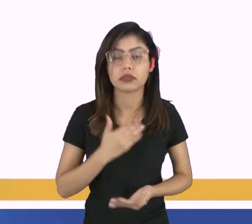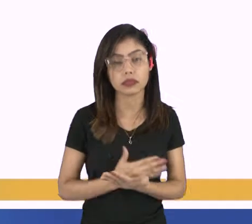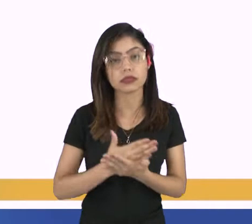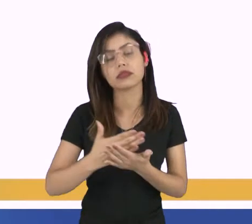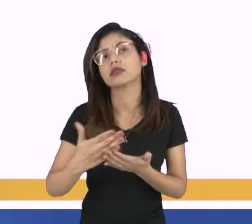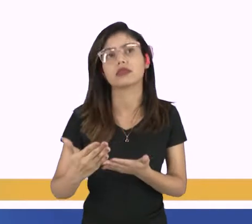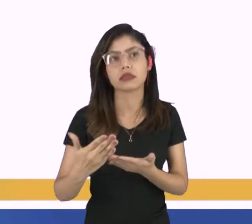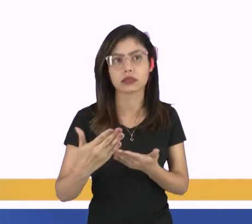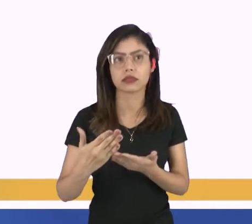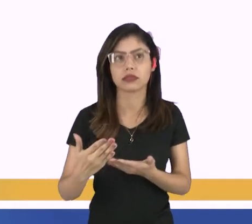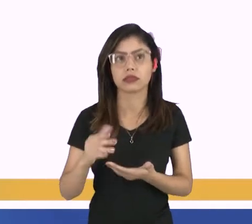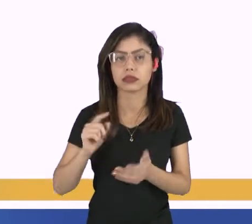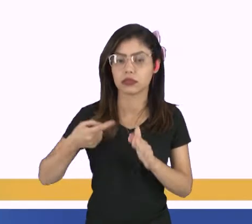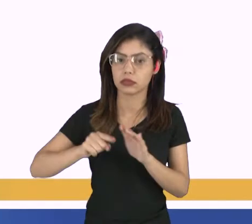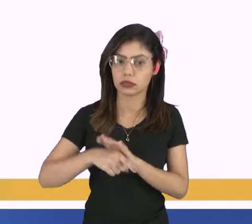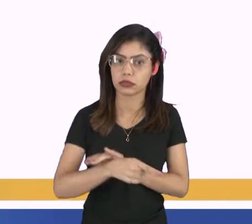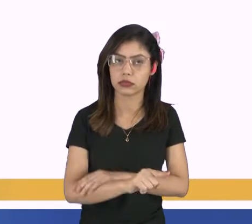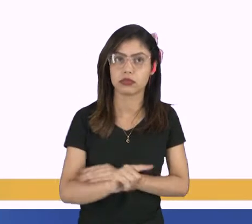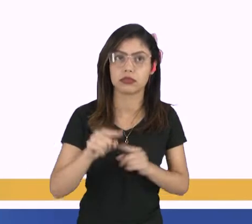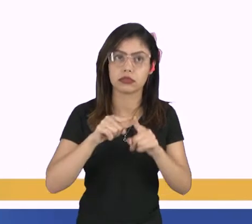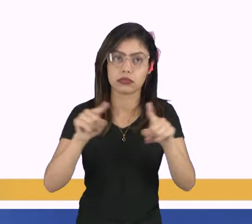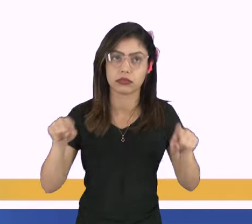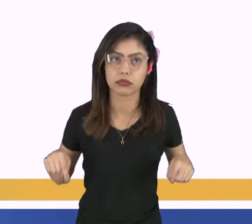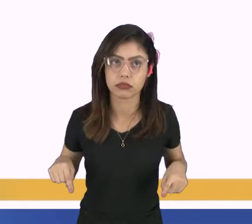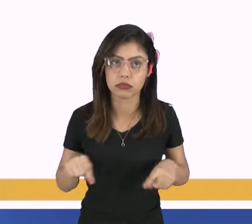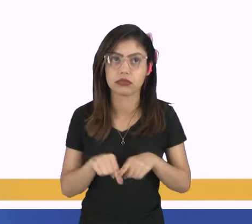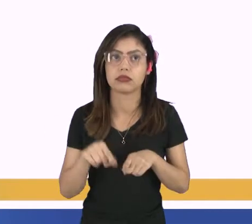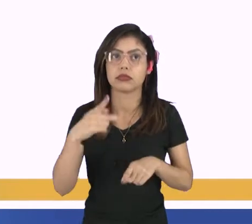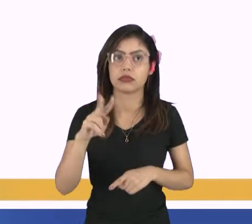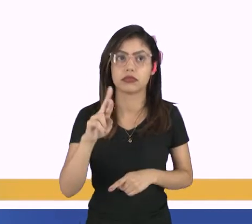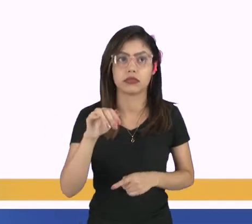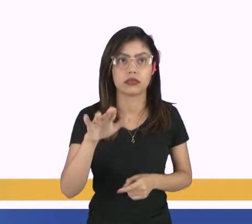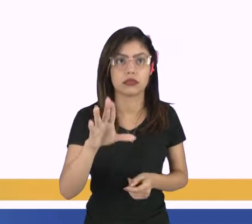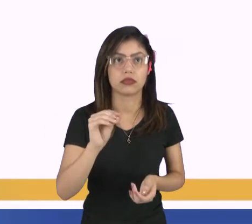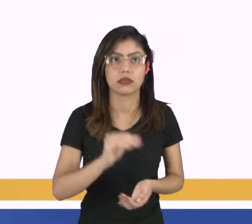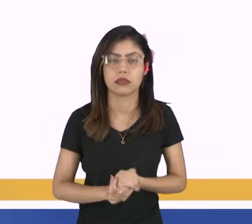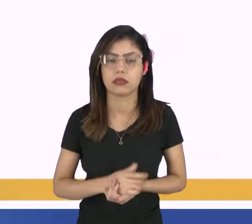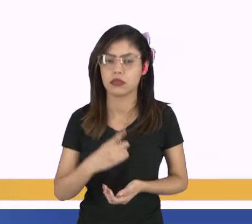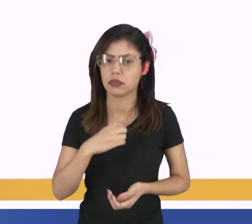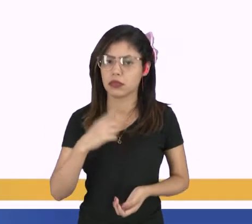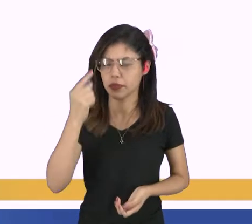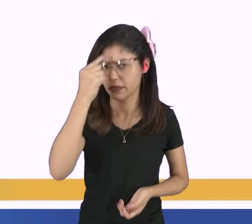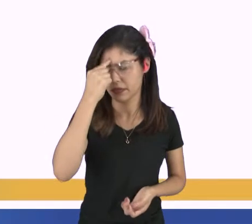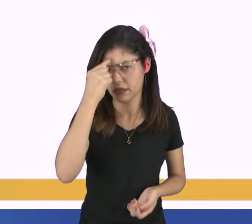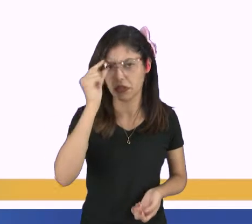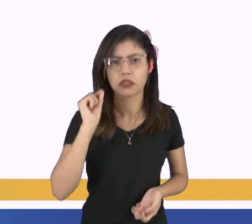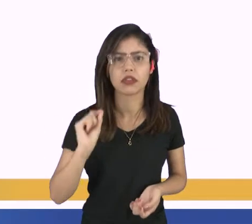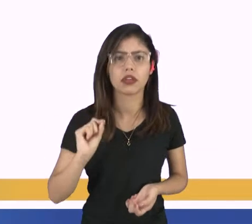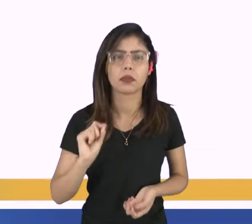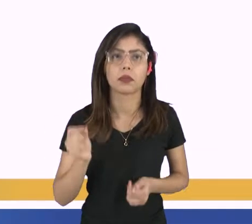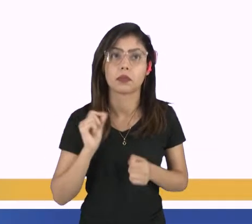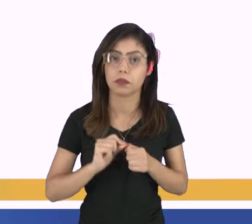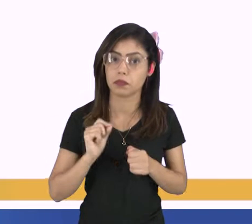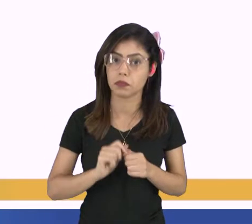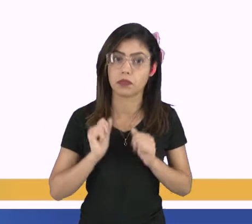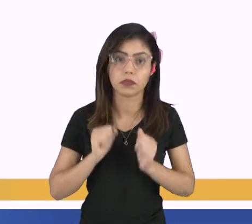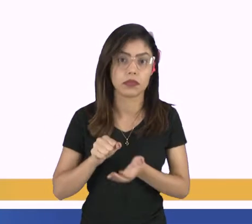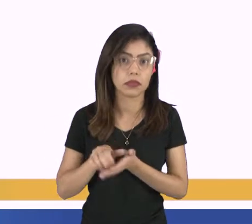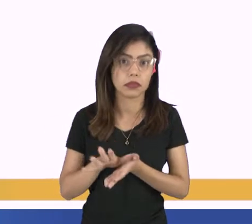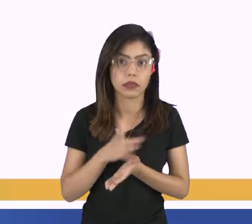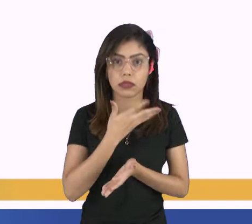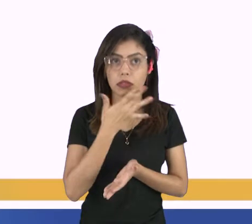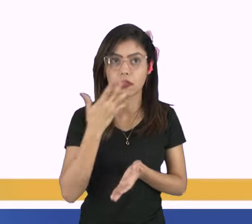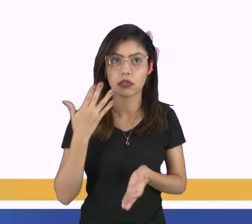a adentrar até mesmo as salas do parlamento. Então começou-se a pensar, o que poderia ser feito para eliminar esse